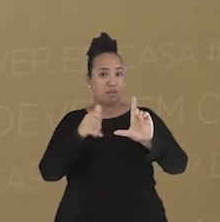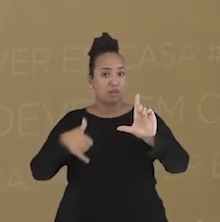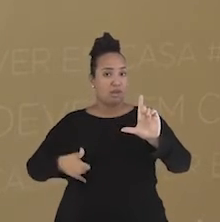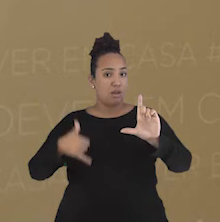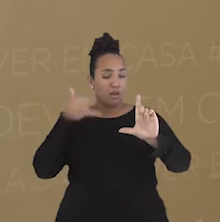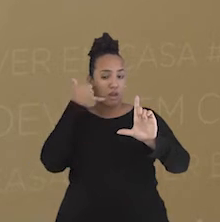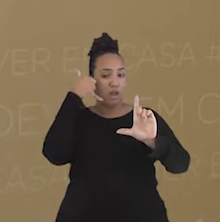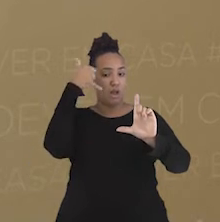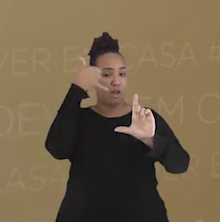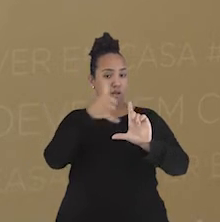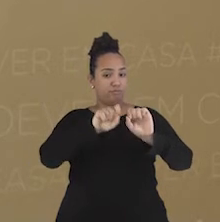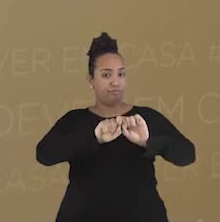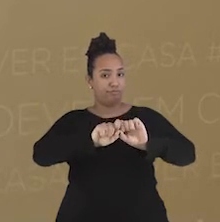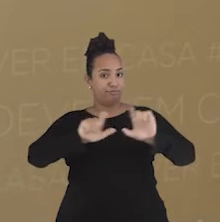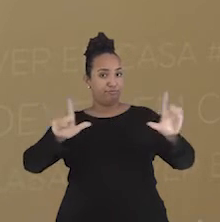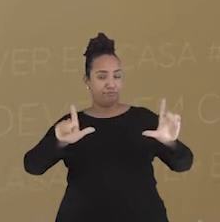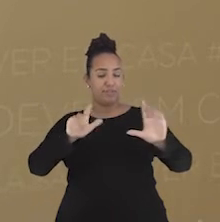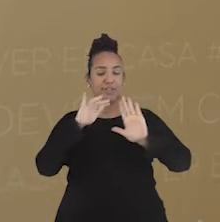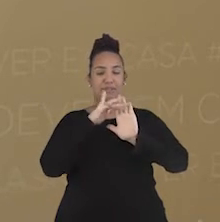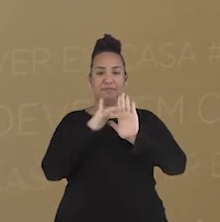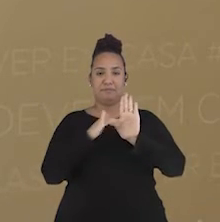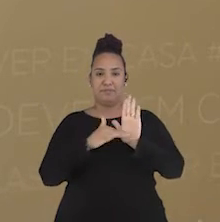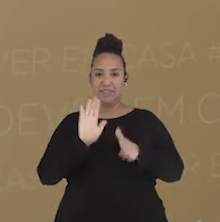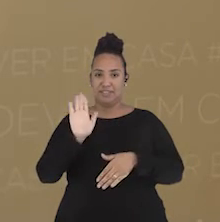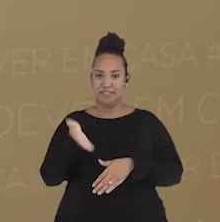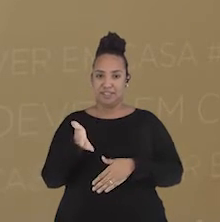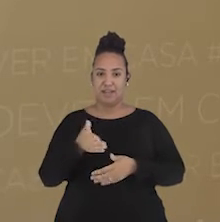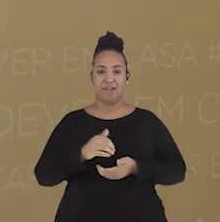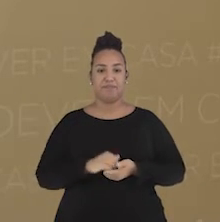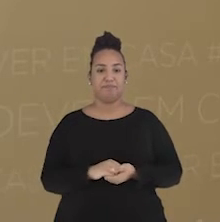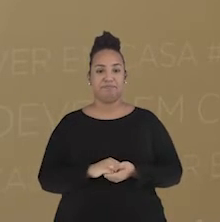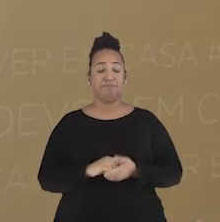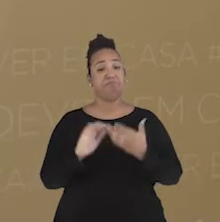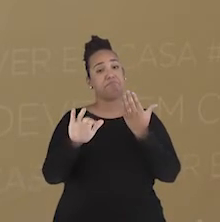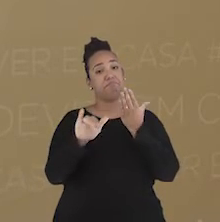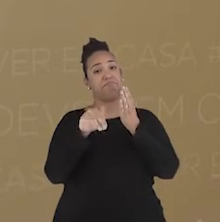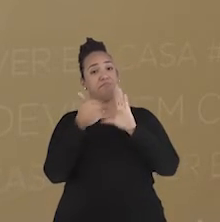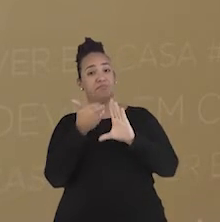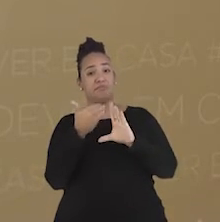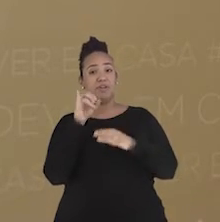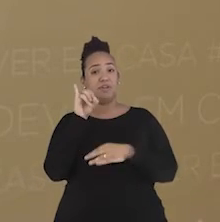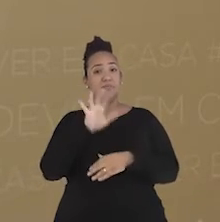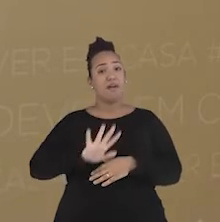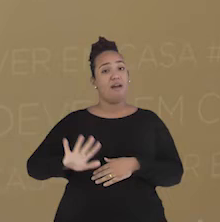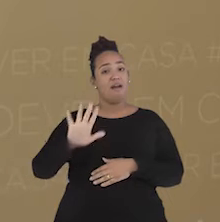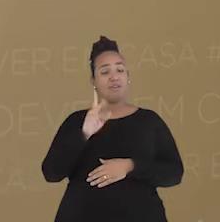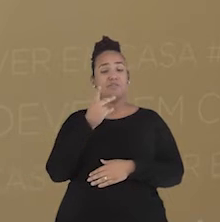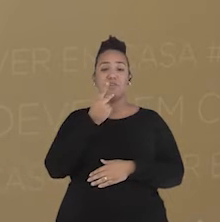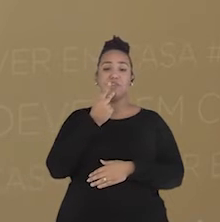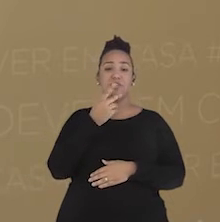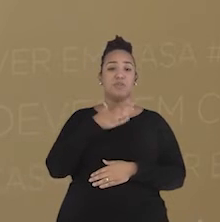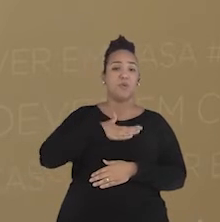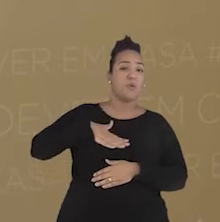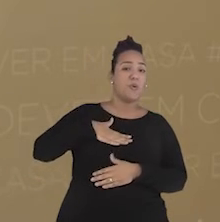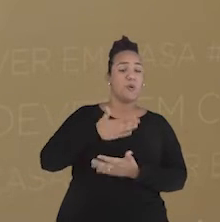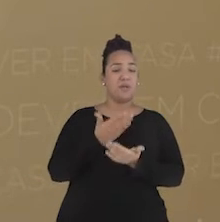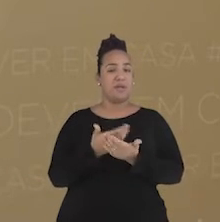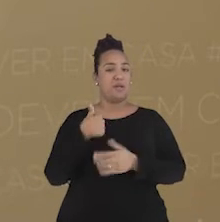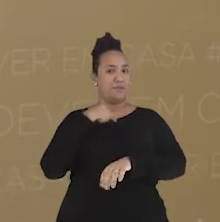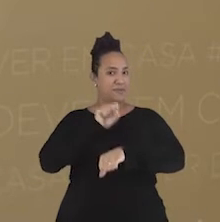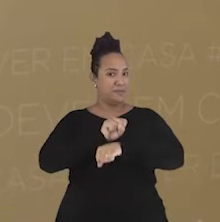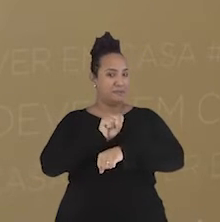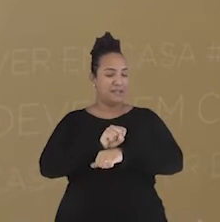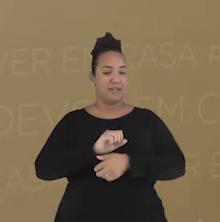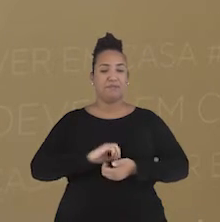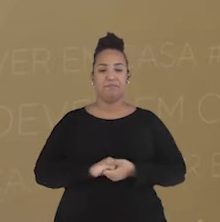sua tela. É só apontar a câmera do seu celular, porque ele vai abrir direto na nossa lista de presença. Manda um emoji pra gente dizendo o que você está